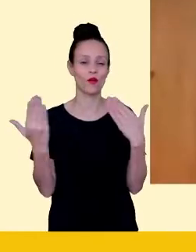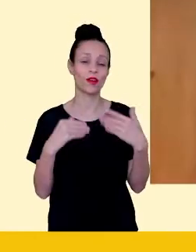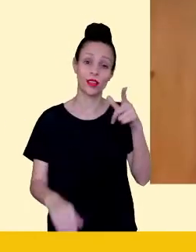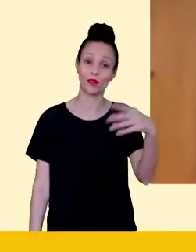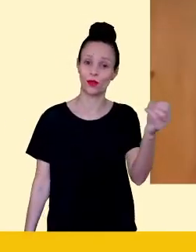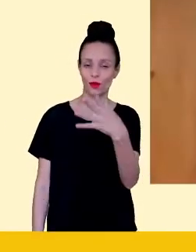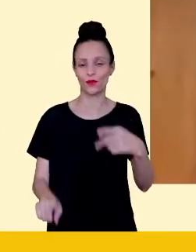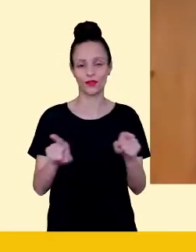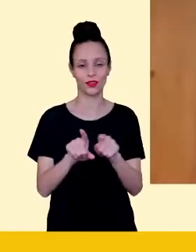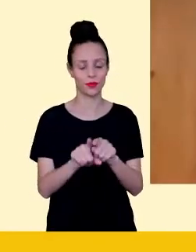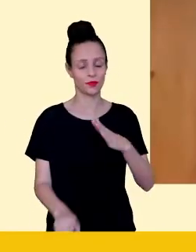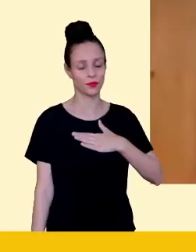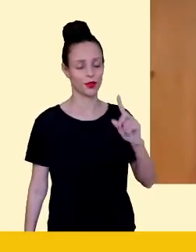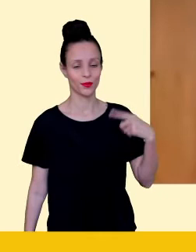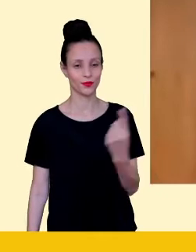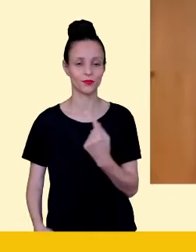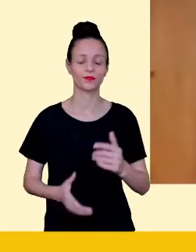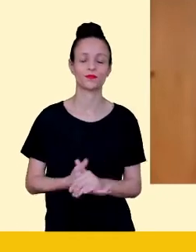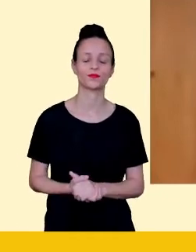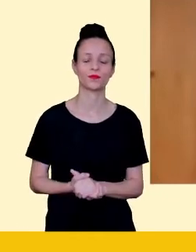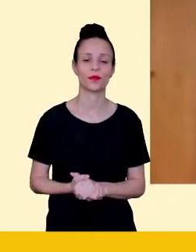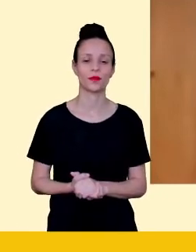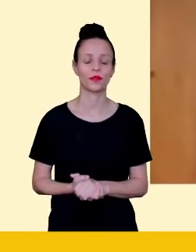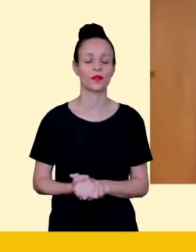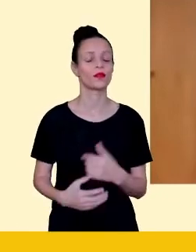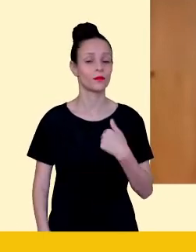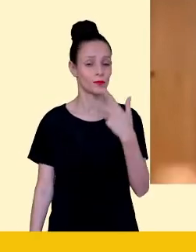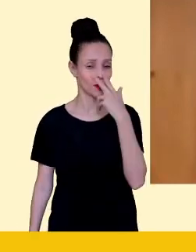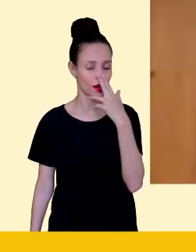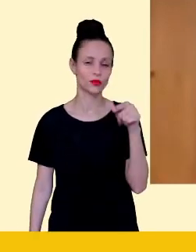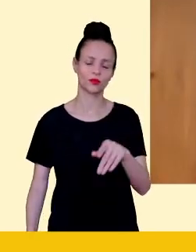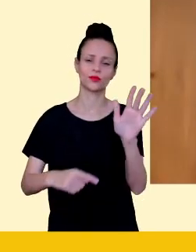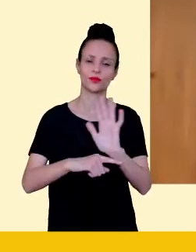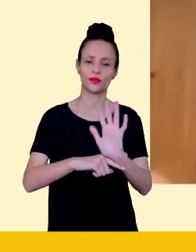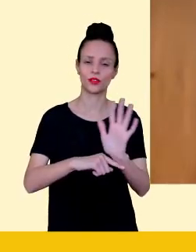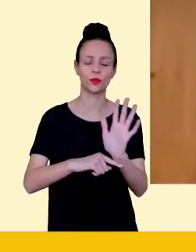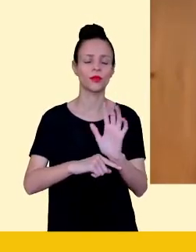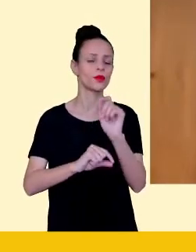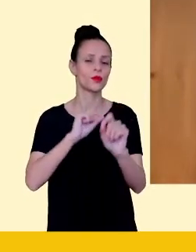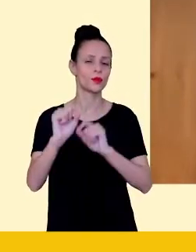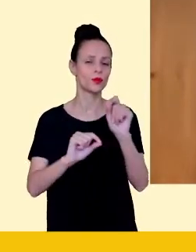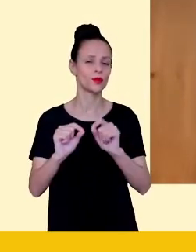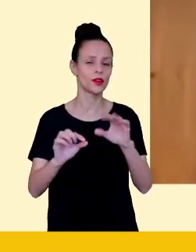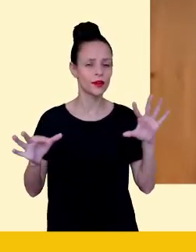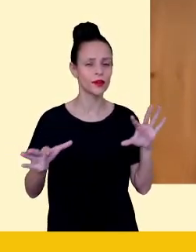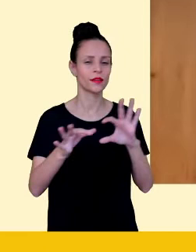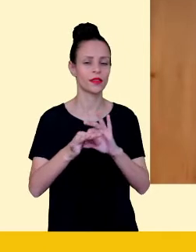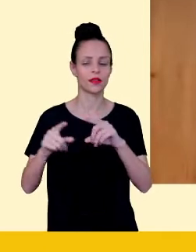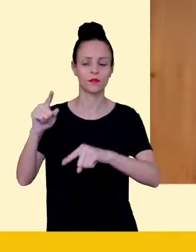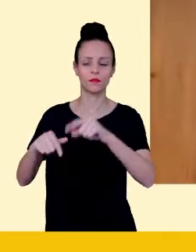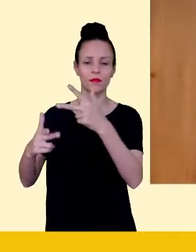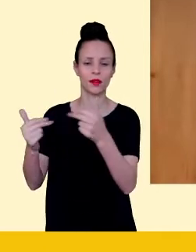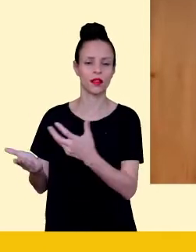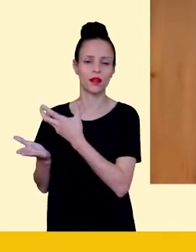mim, acho que para a gente. Eu acho que o filme, para mim, ele partiu do encontro com esse material, assim, de arquivo, né,